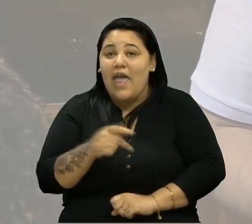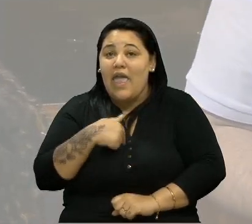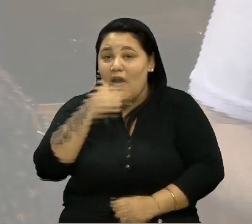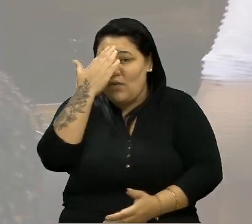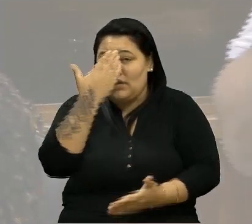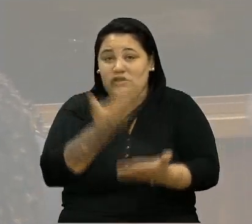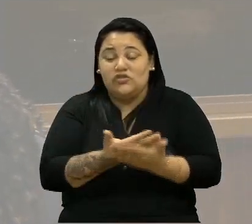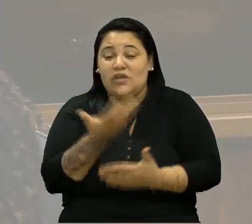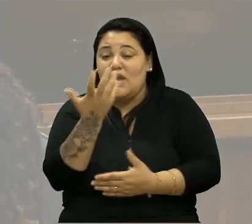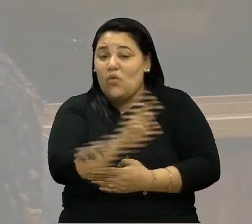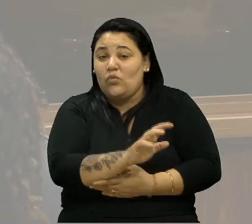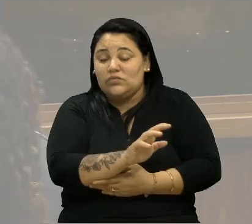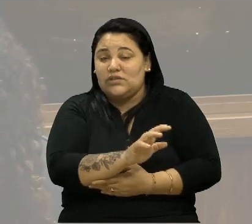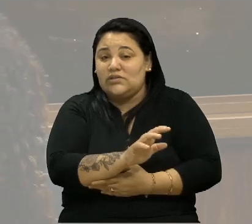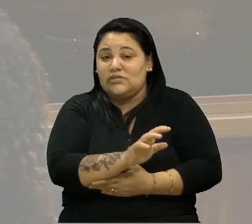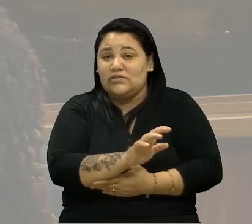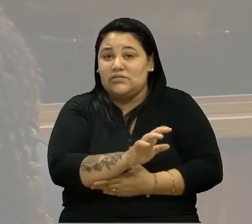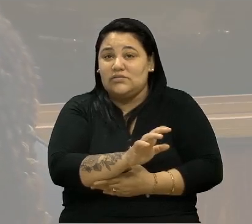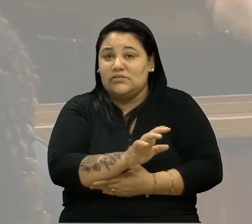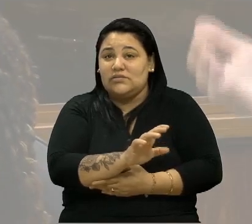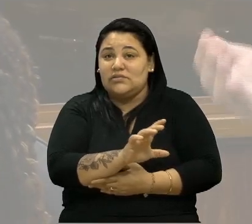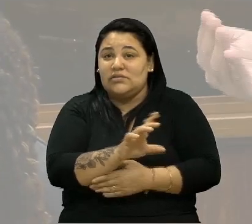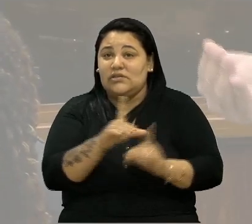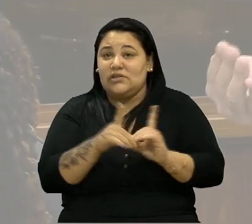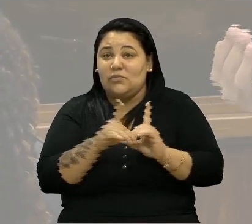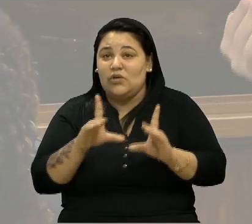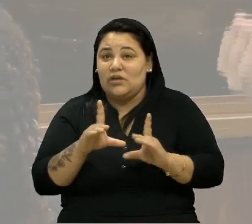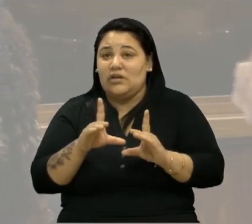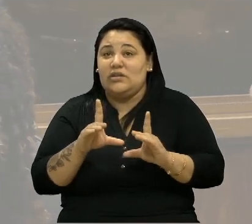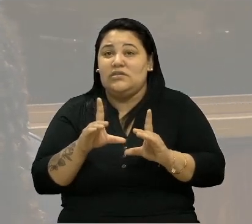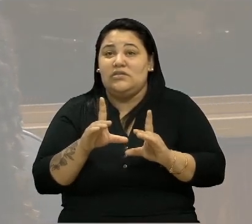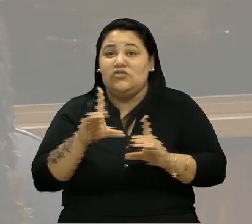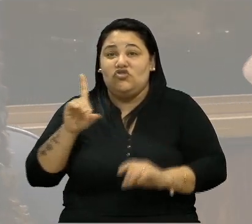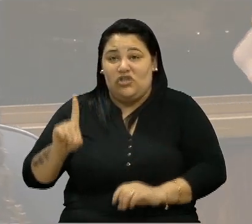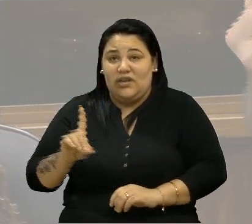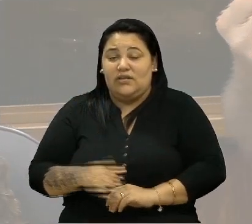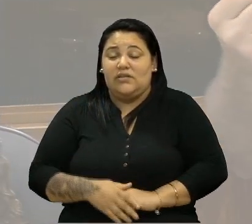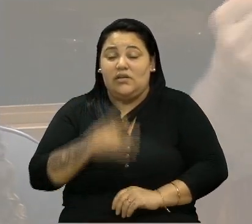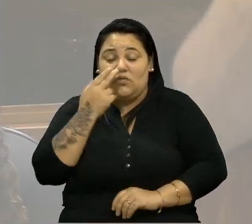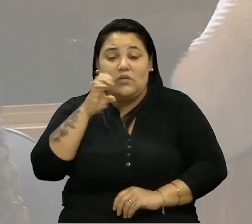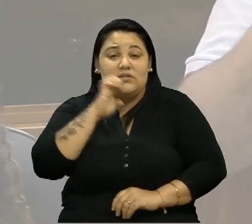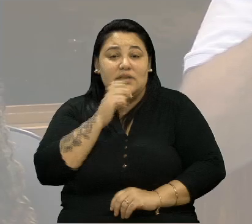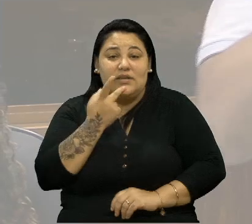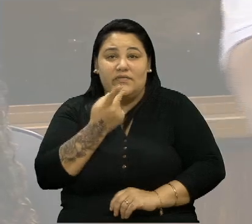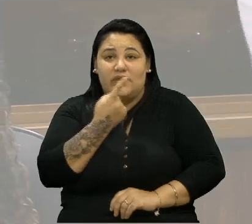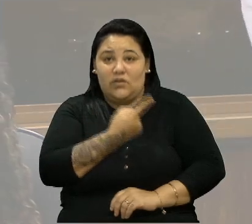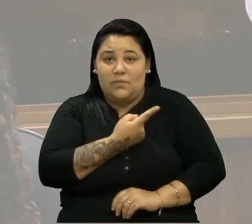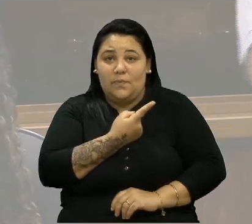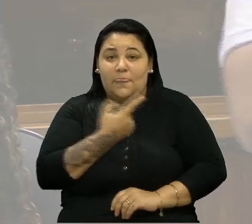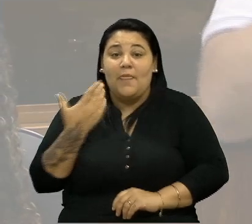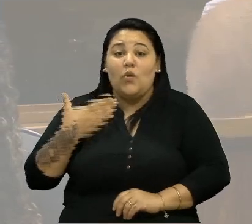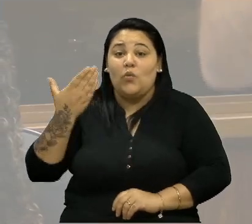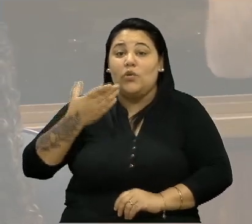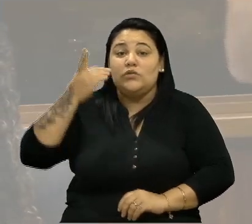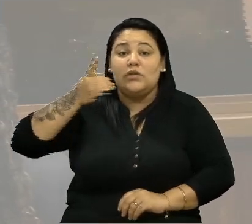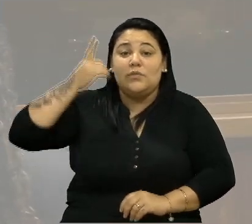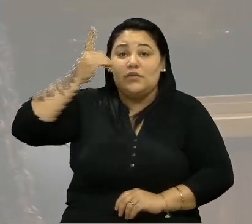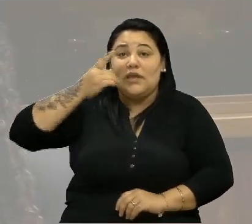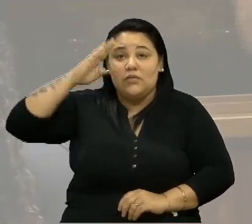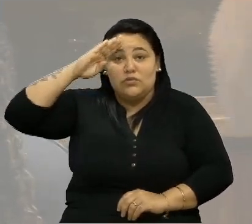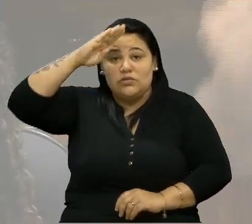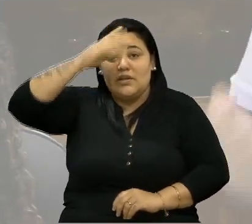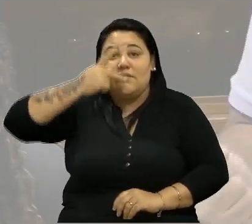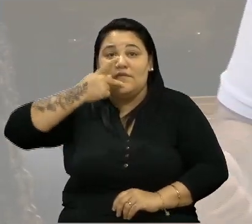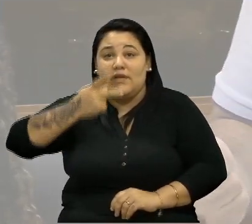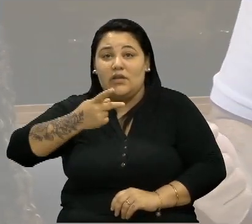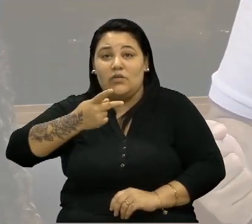Direito. Quem, como a vereadora Estela citou o caso quando o deputado Bolsonaro se referiu à